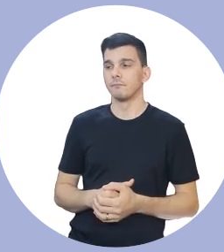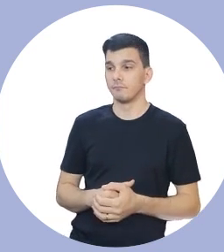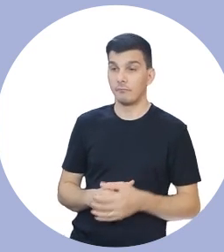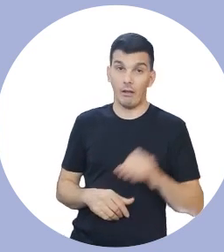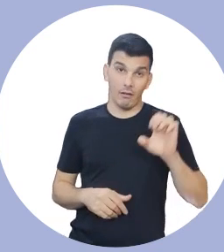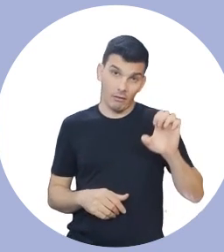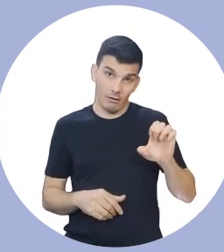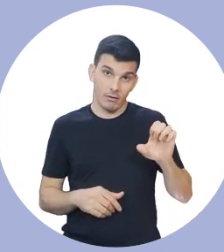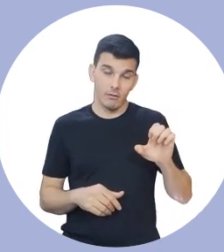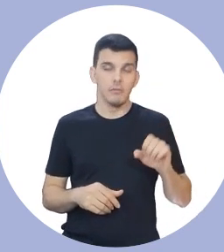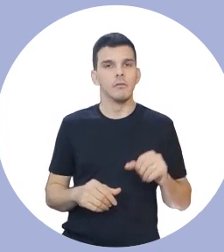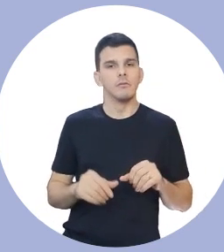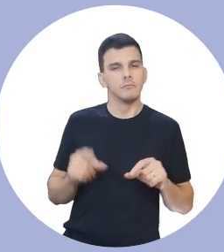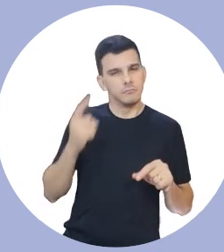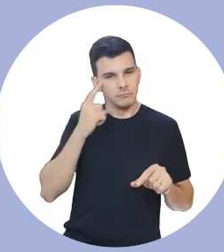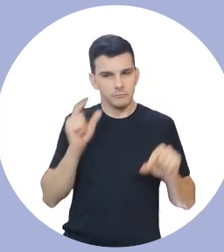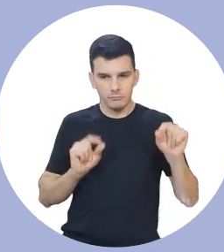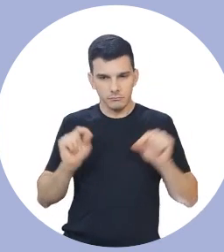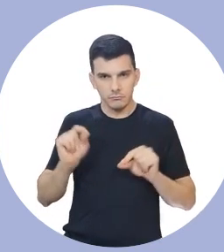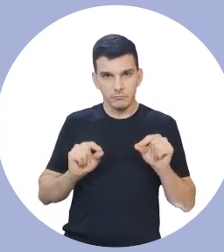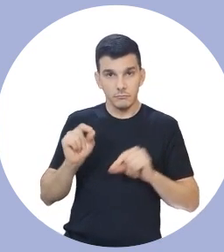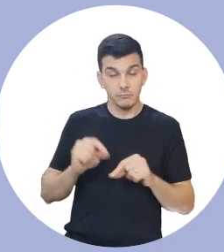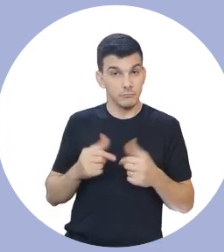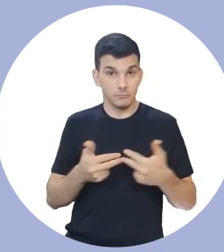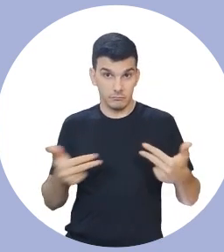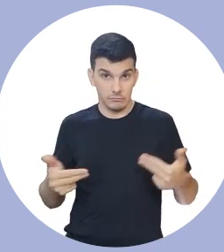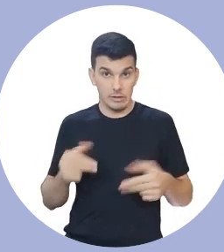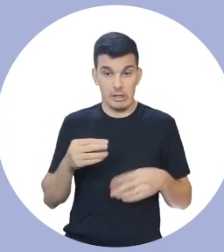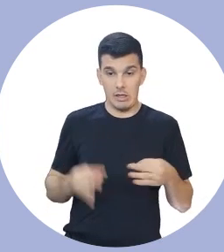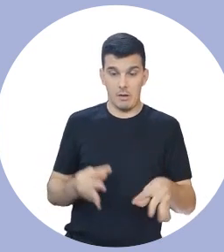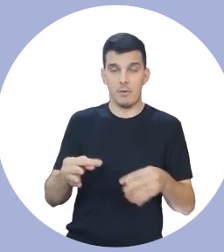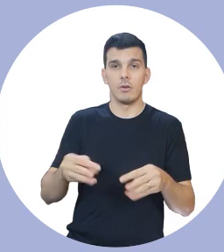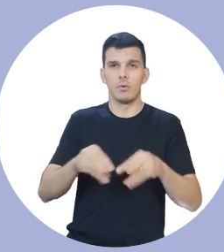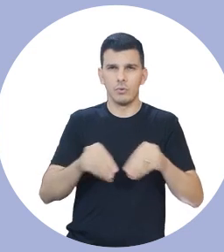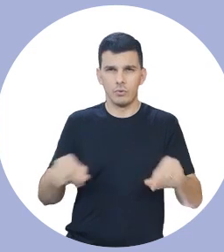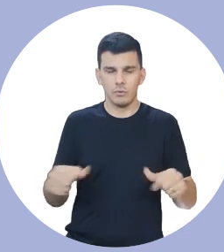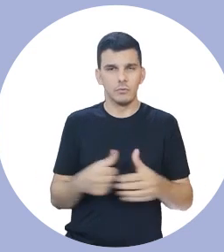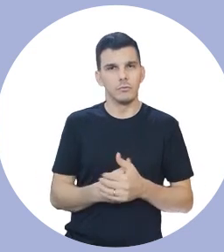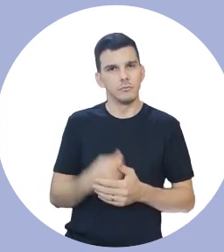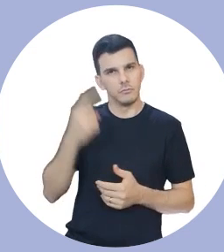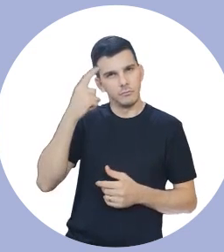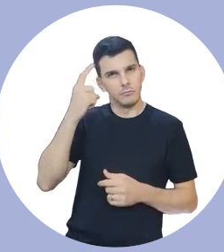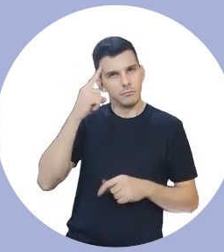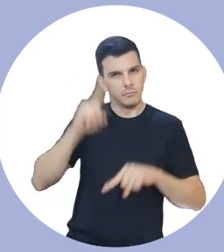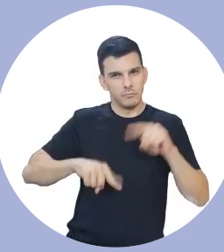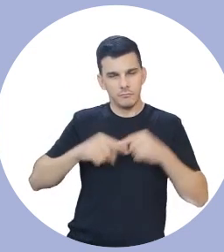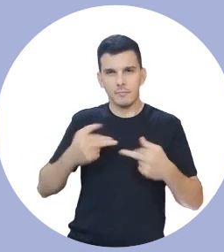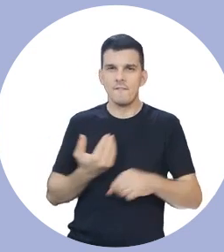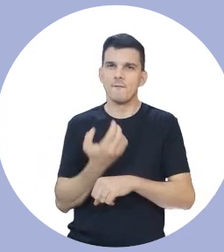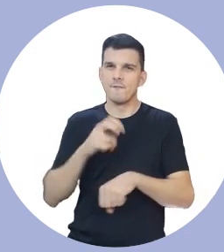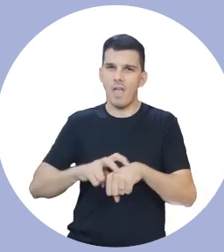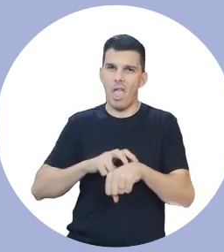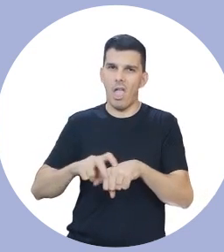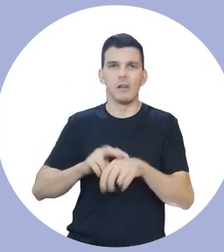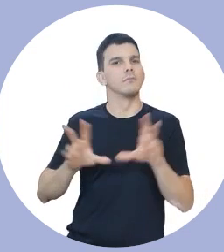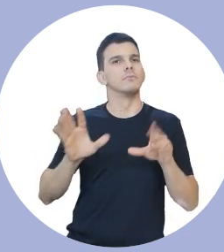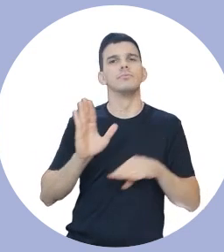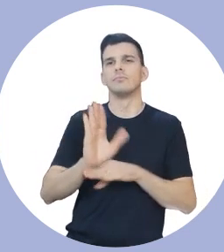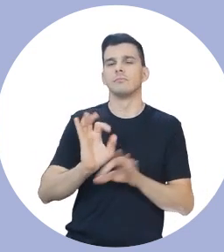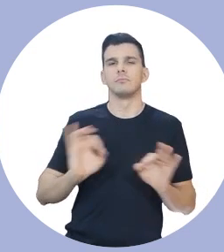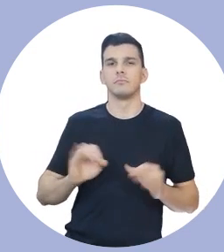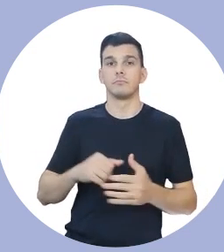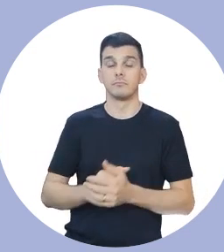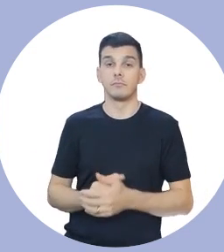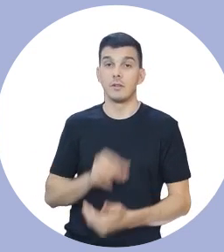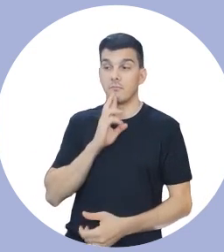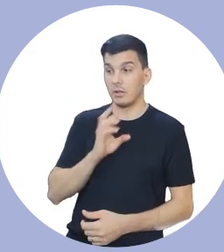nutrientes. E. Atenuando a concentração de resíduos vegetais no solo. Diminuir a concentração de resíduos vegetais? Não, isso não